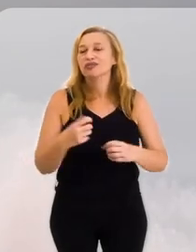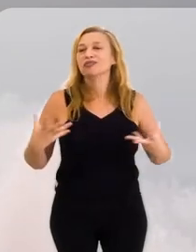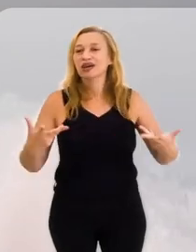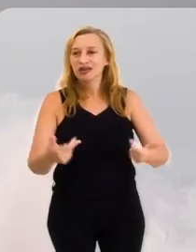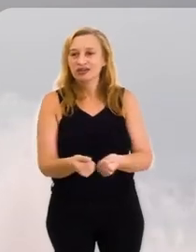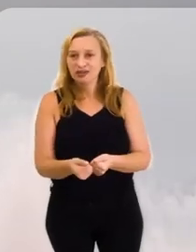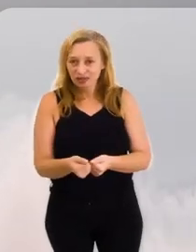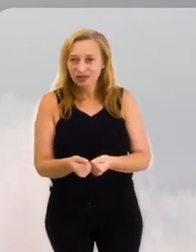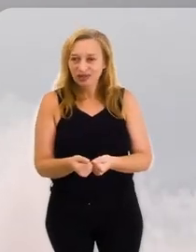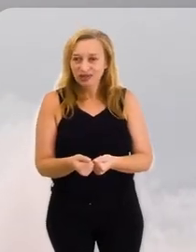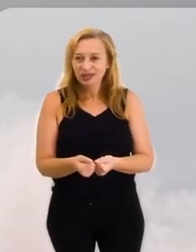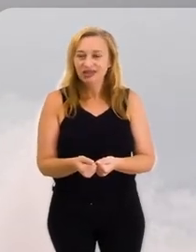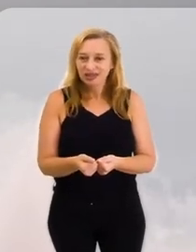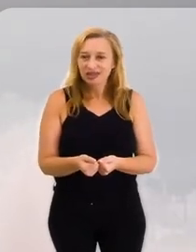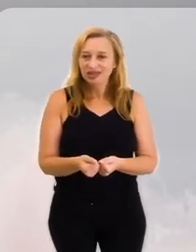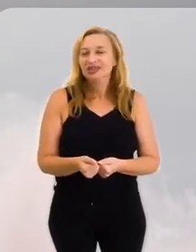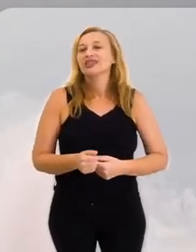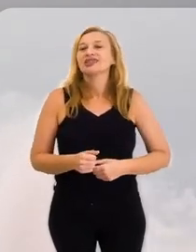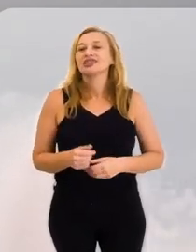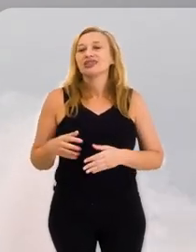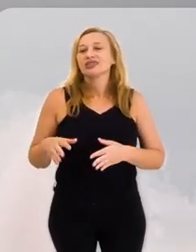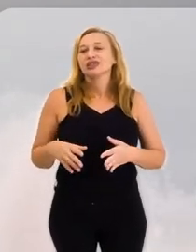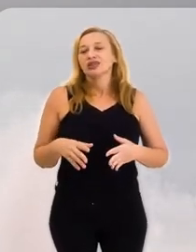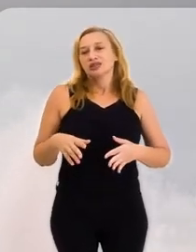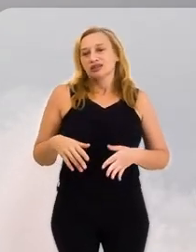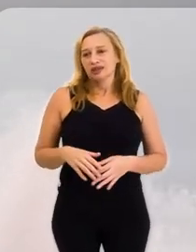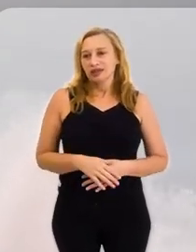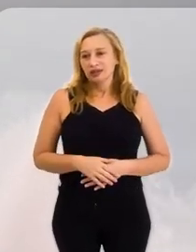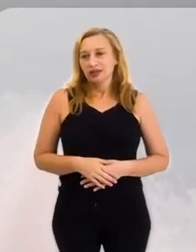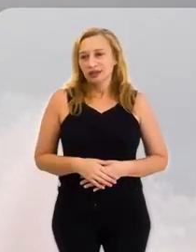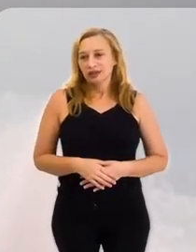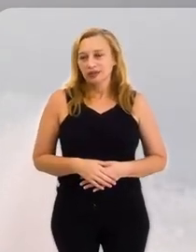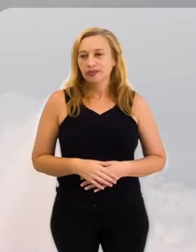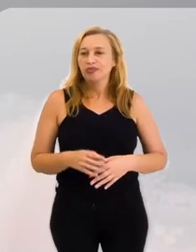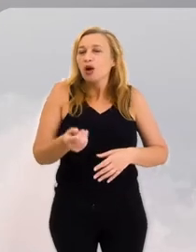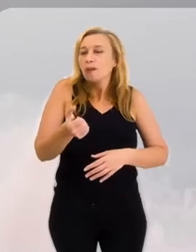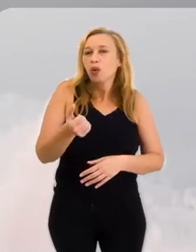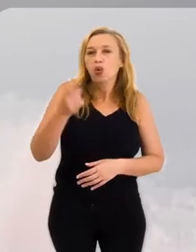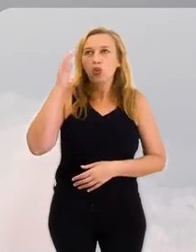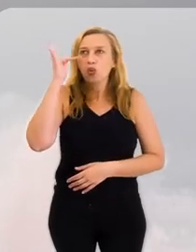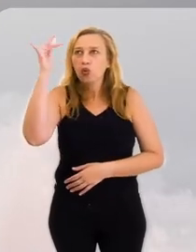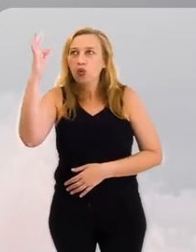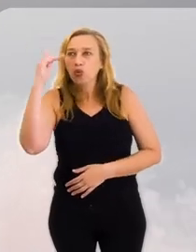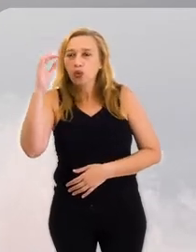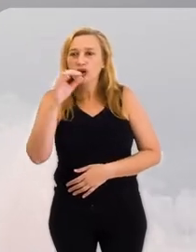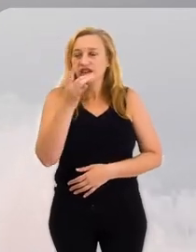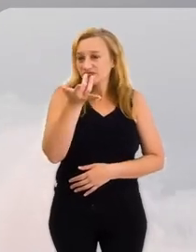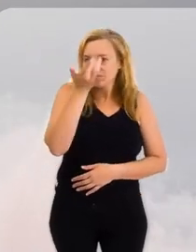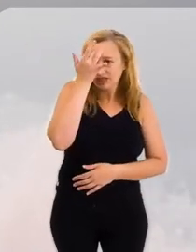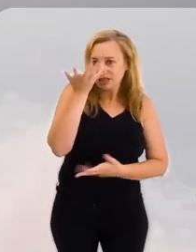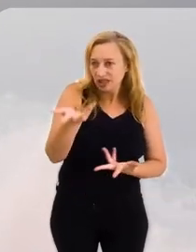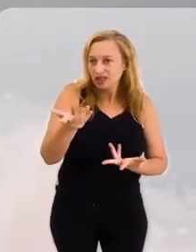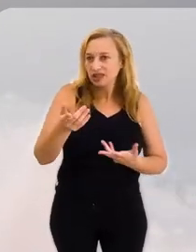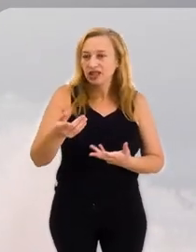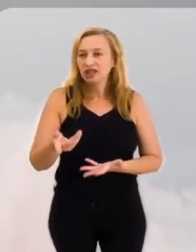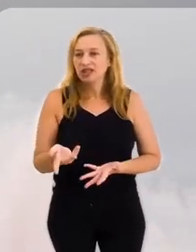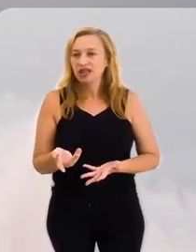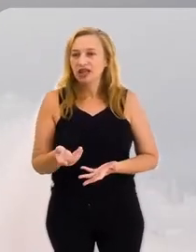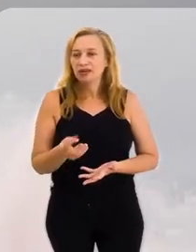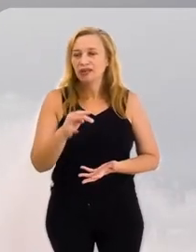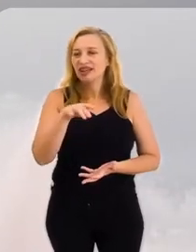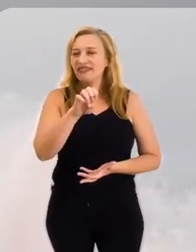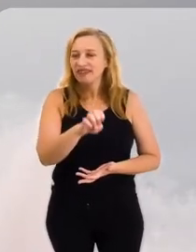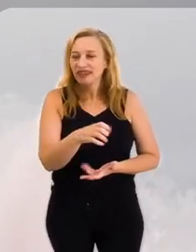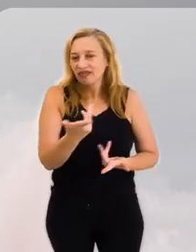conclusões maravilhosas quando você der a gente está engatinhando diga-se de passagem um pouco das filosofias indianas como por exemplo a